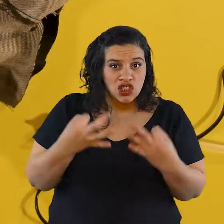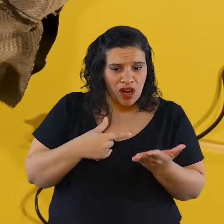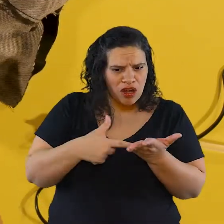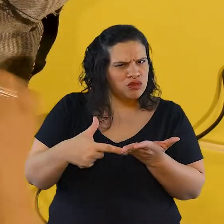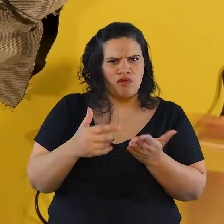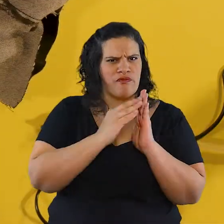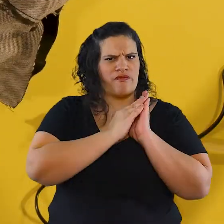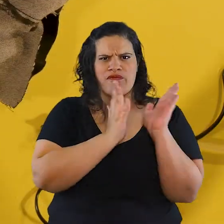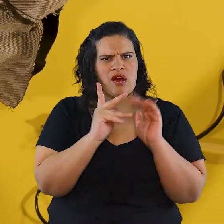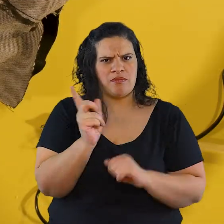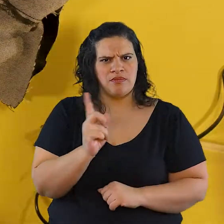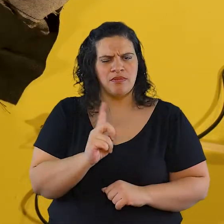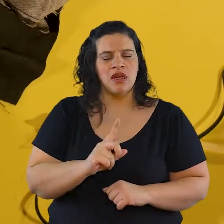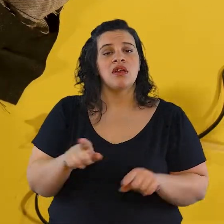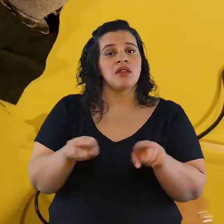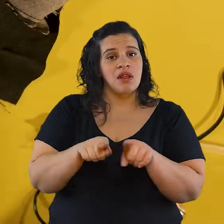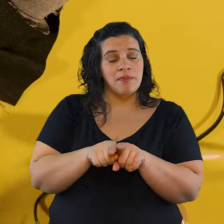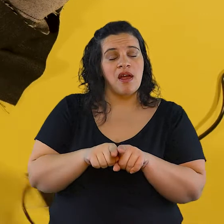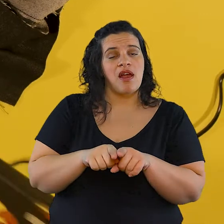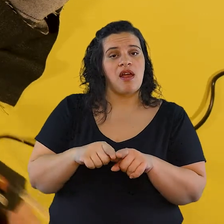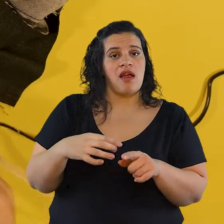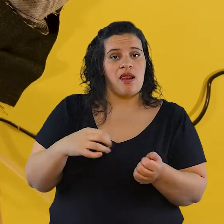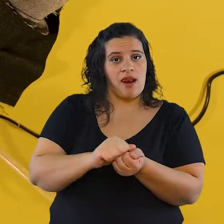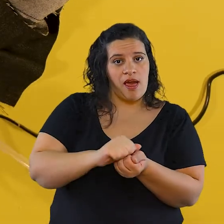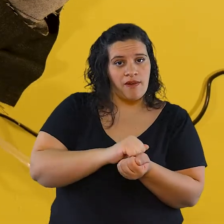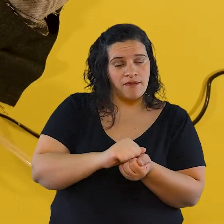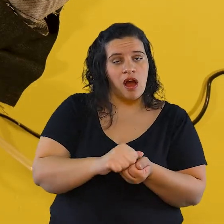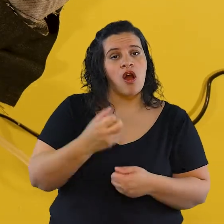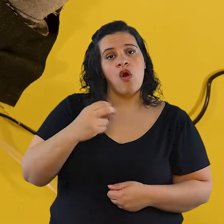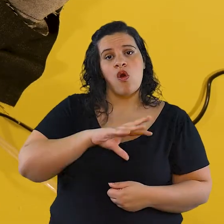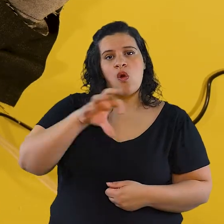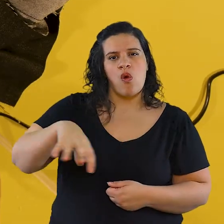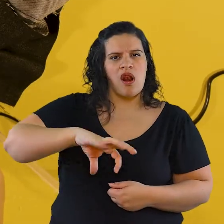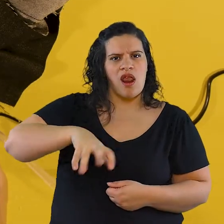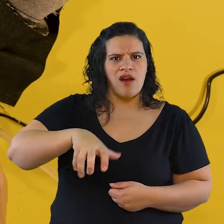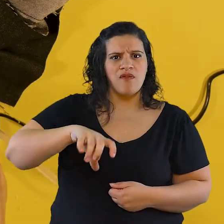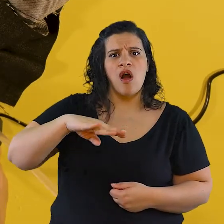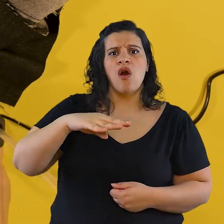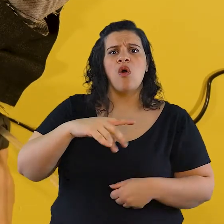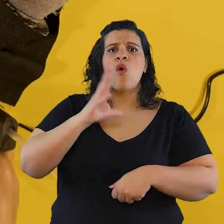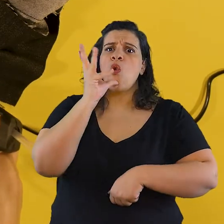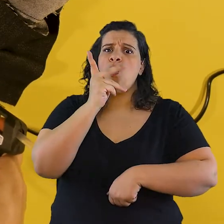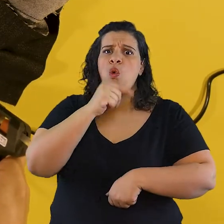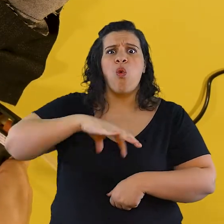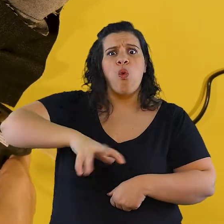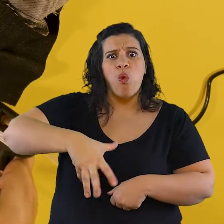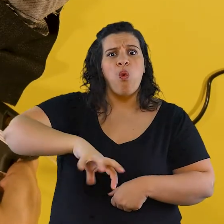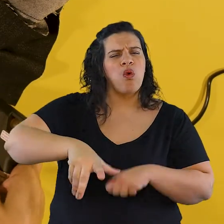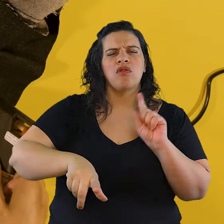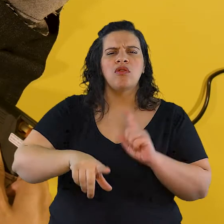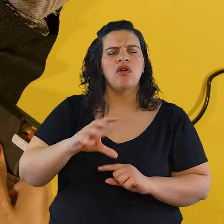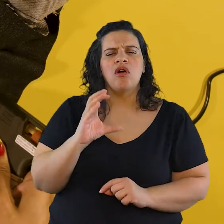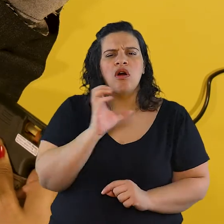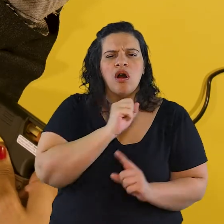E ela não abre se você colar direito. E na hora de lavar, é legal não colocar naquela lavagem